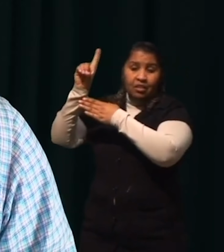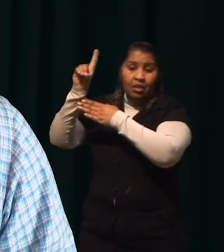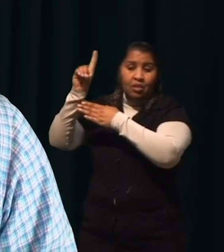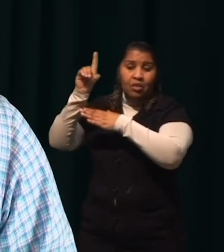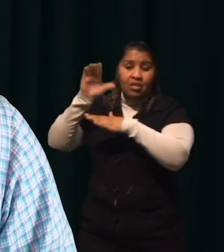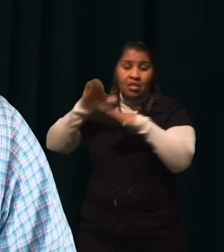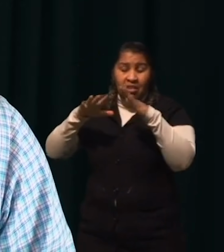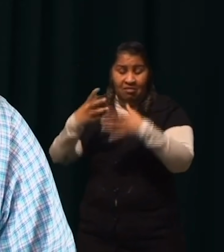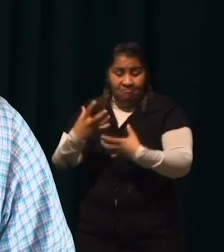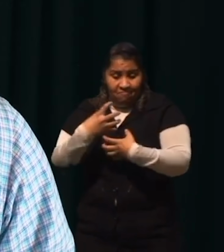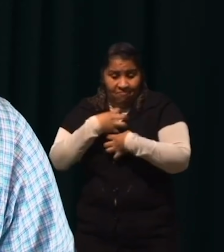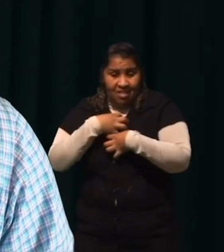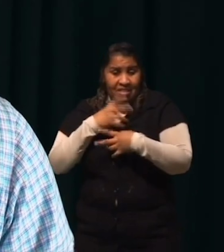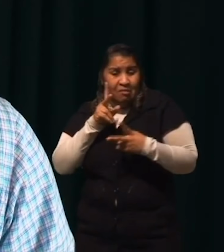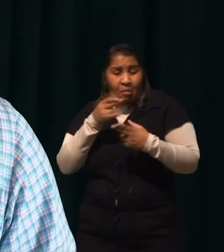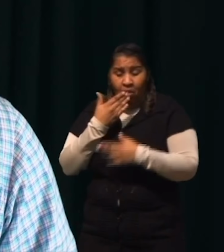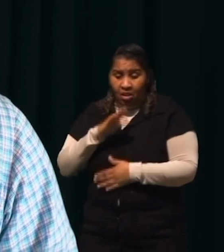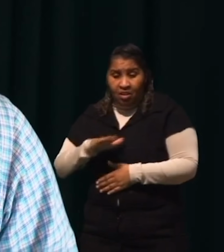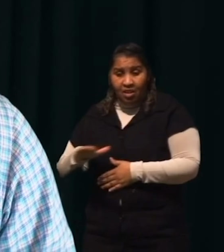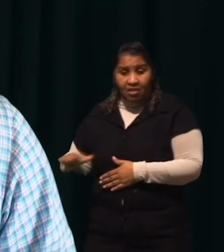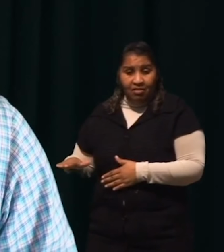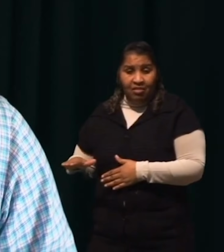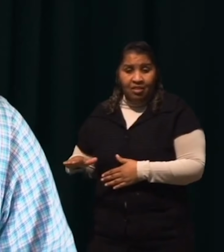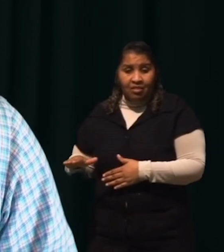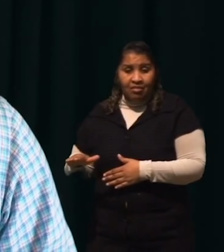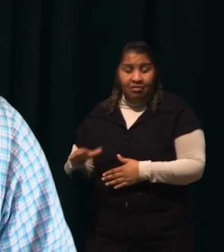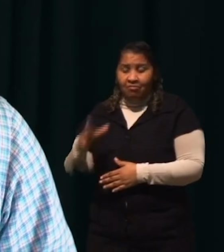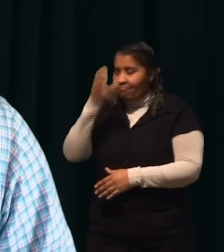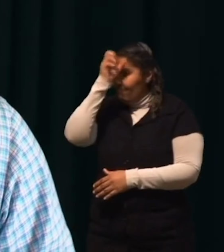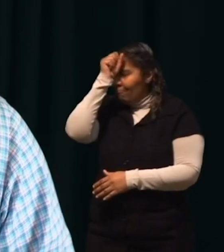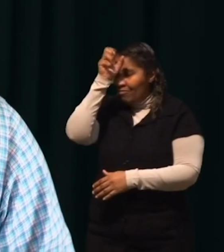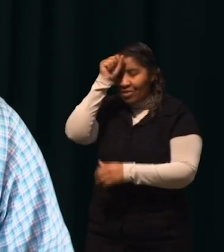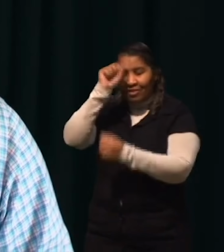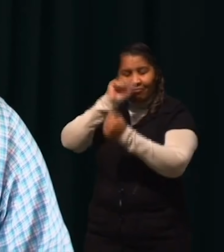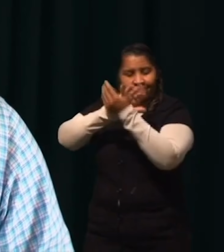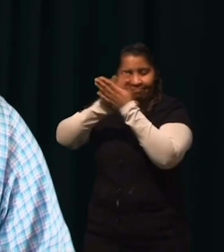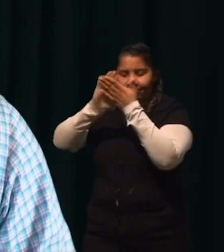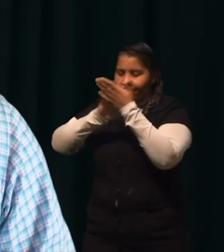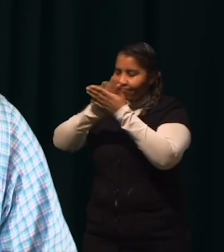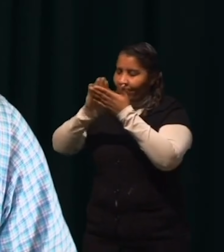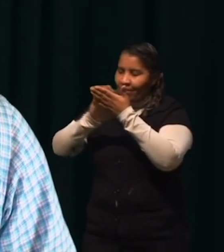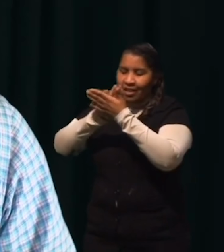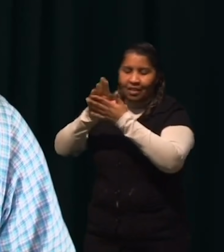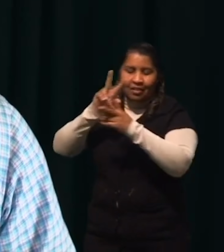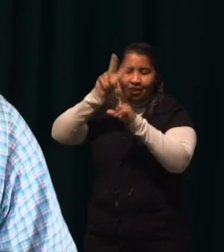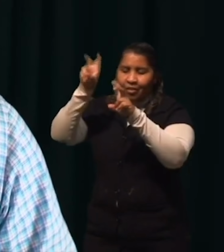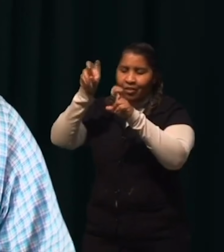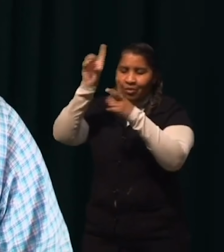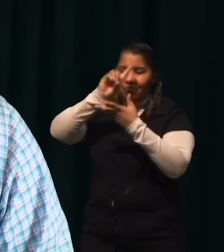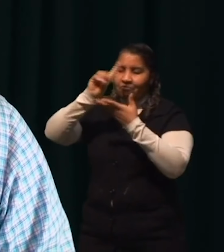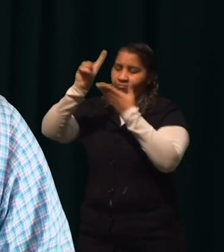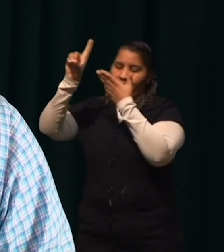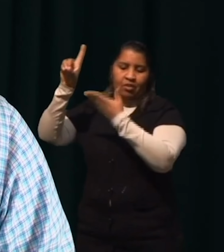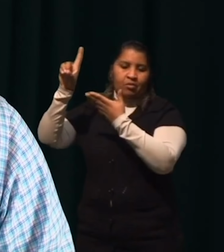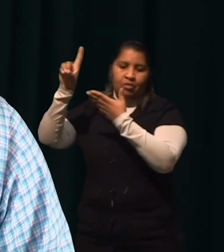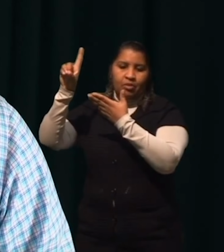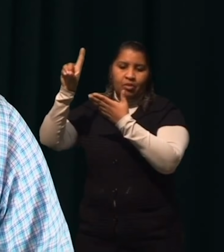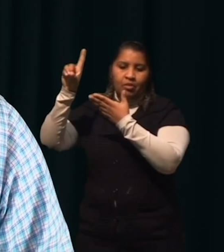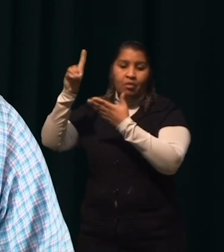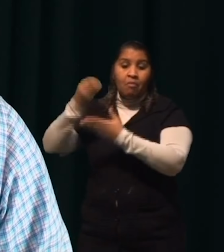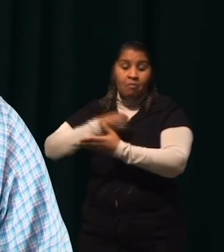Deus, é uma vida que nos infantiliza, é uma vida que interrompe o discipulado. Uma vida com o Espírito Santo de